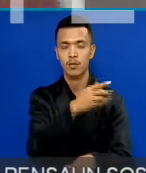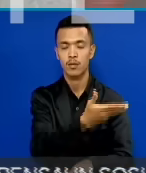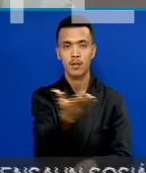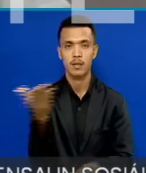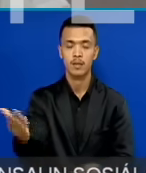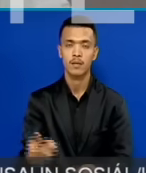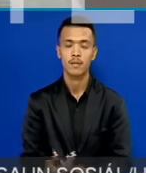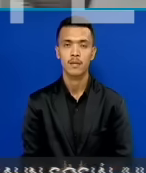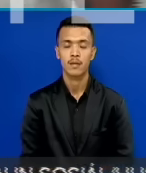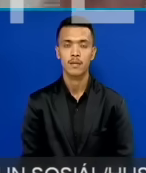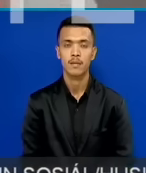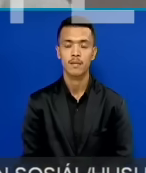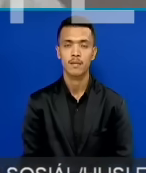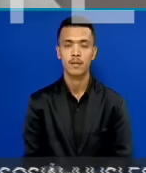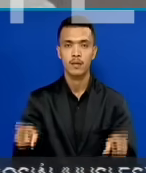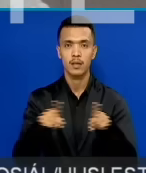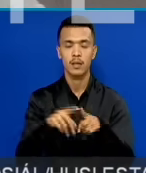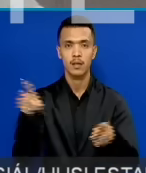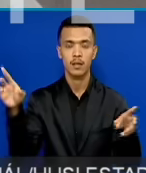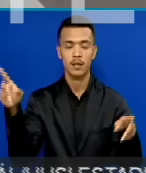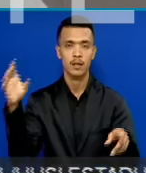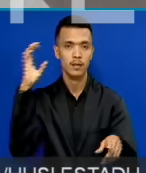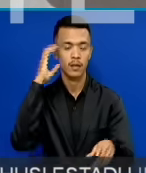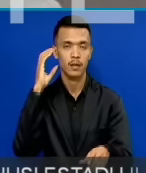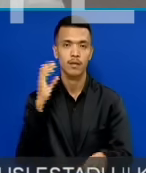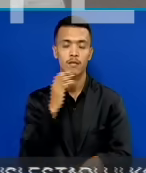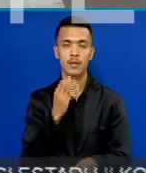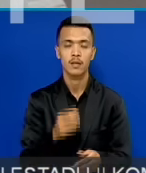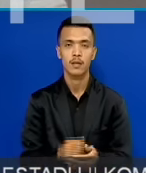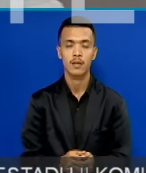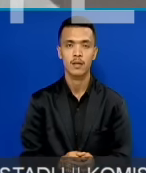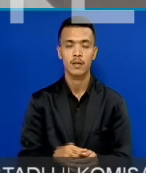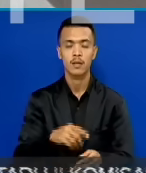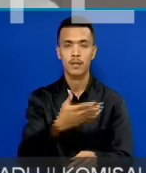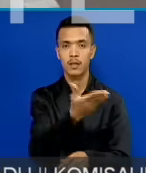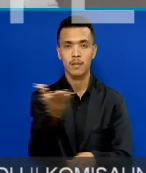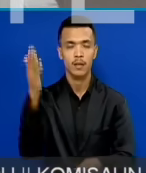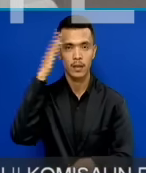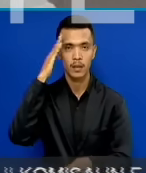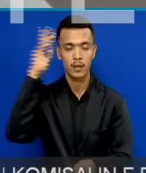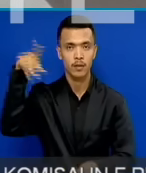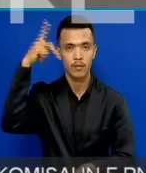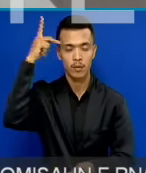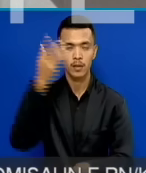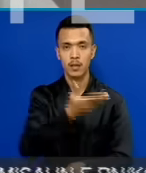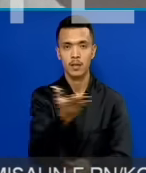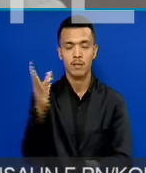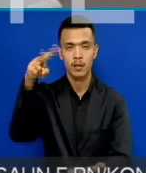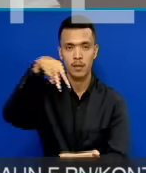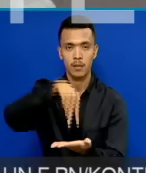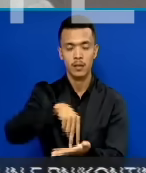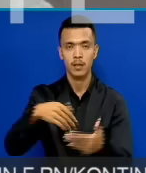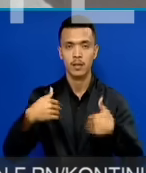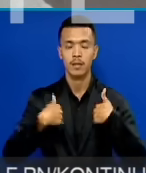Saia ne se gine imi sau, saia ne se Africa ne bane. Mas quan imi hatene politica, imi firme, imi ne polisau,